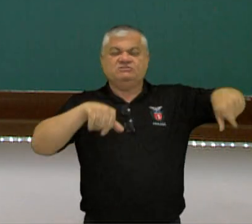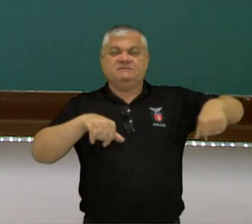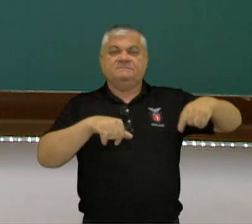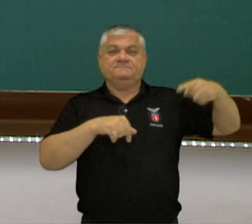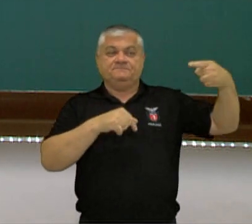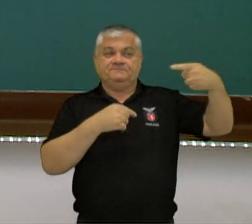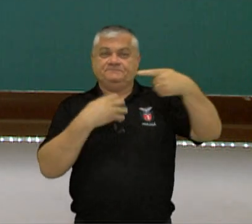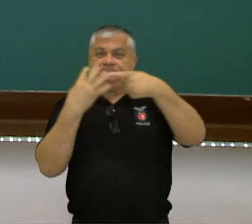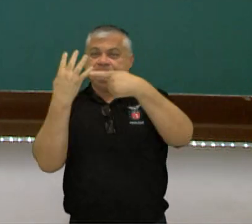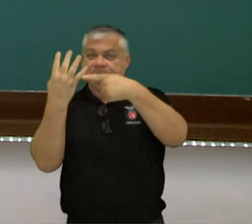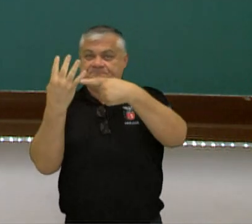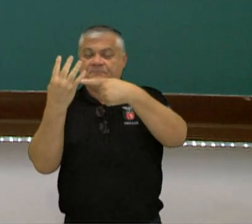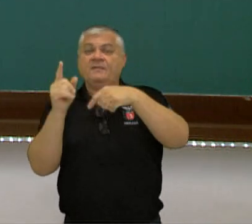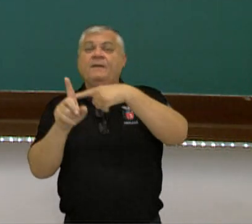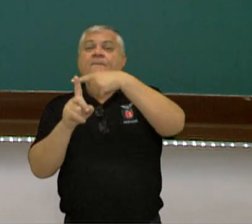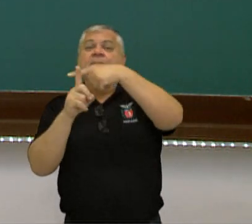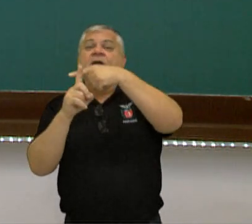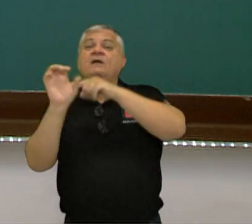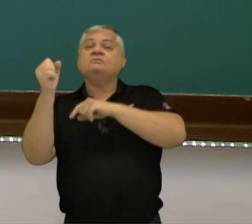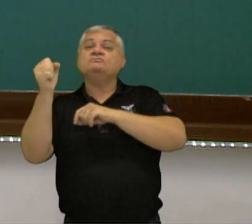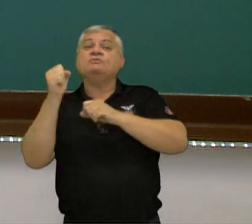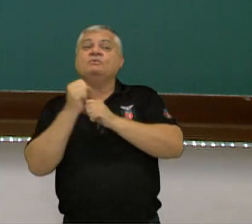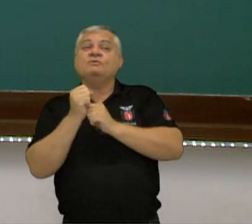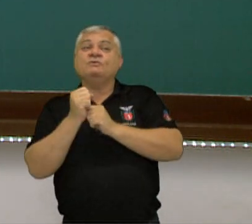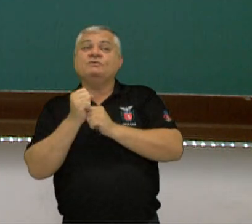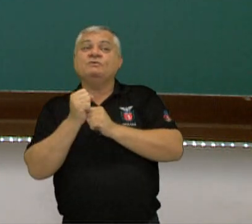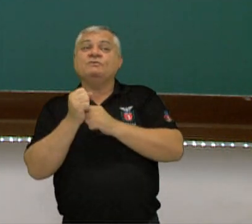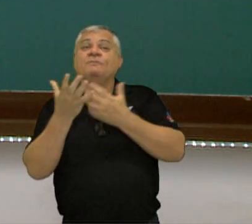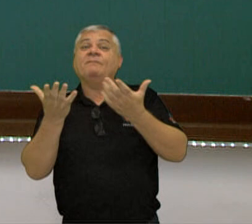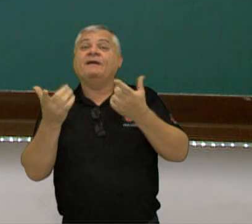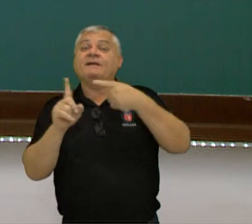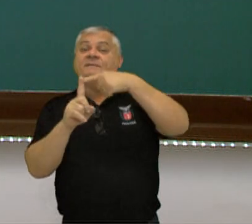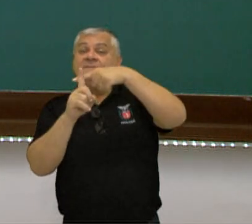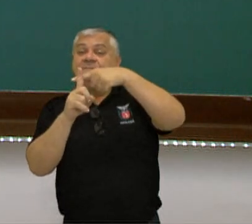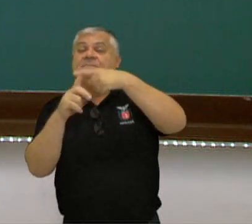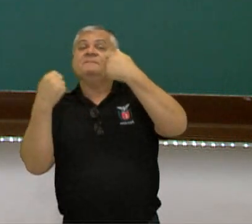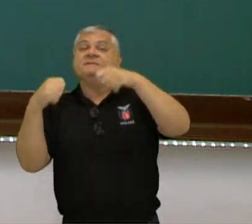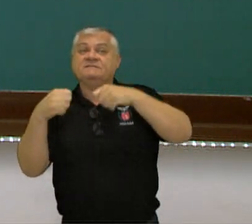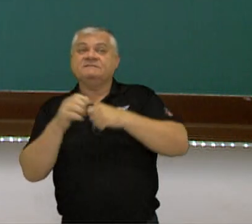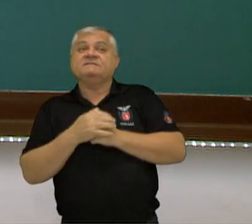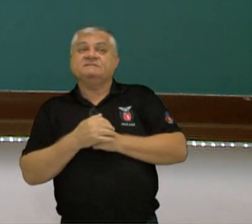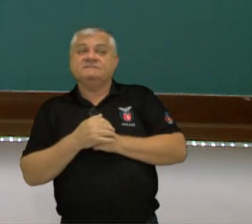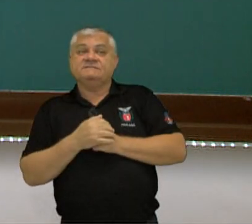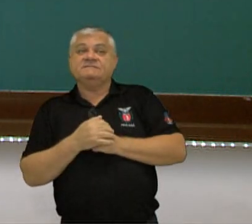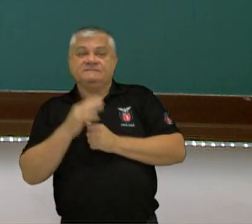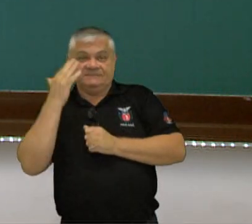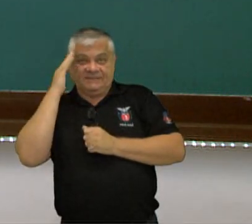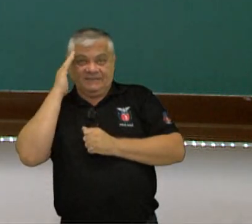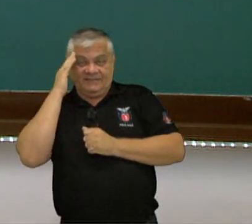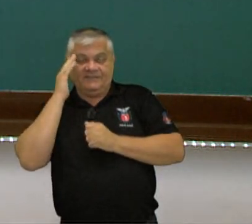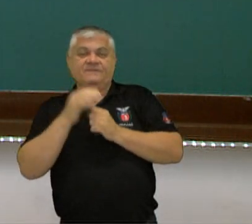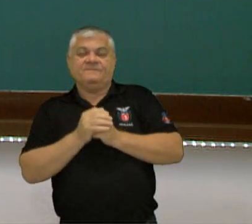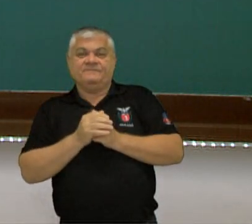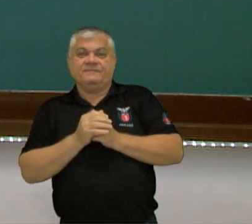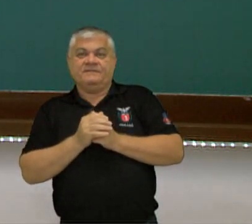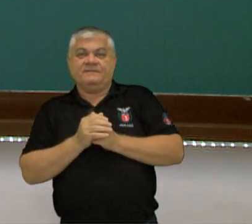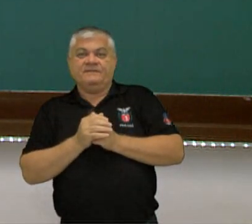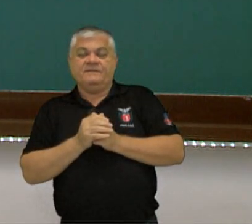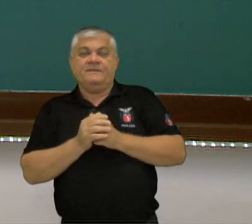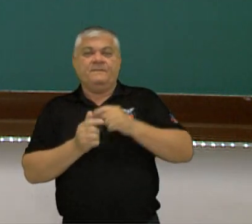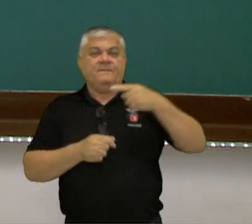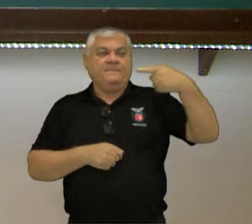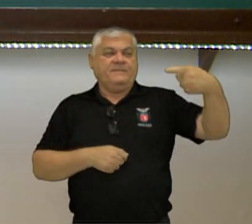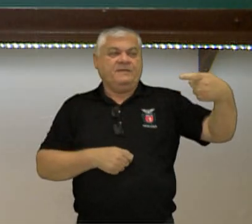8 aqui, eu posso tirar o mais do 8, mas aí tem que ficar o mais da operação, porque senão ficaria sem nada aqui. Que conta está